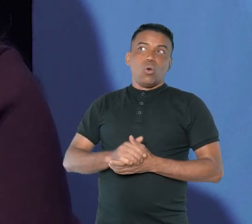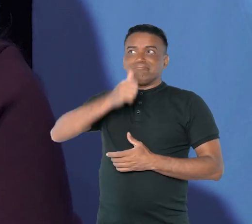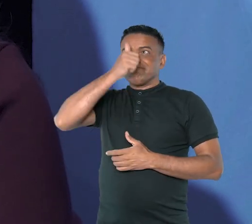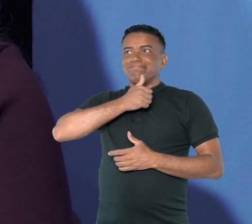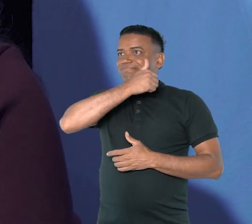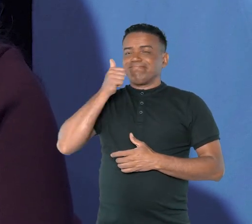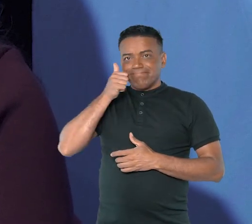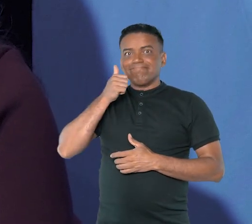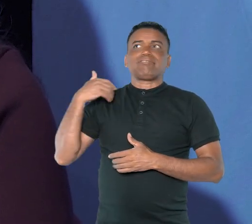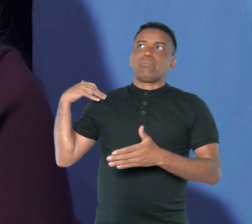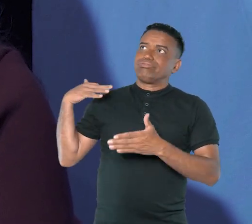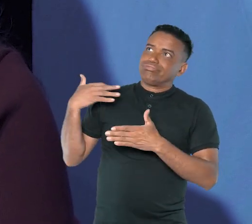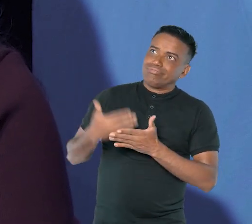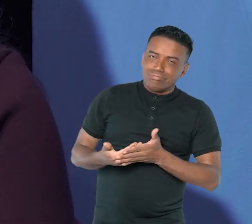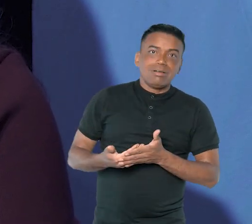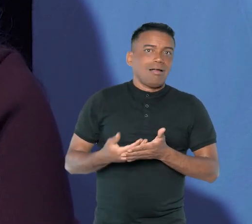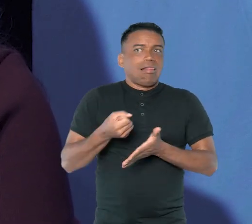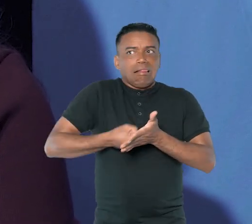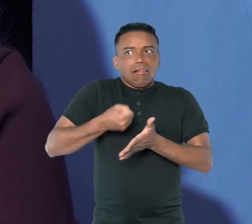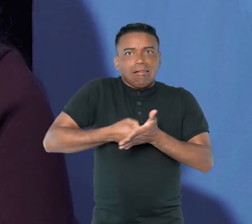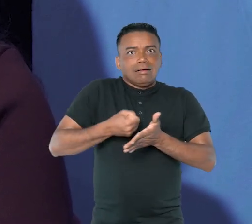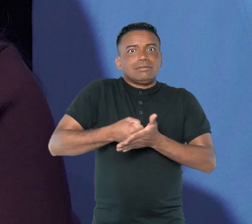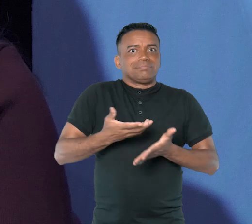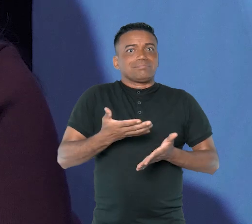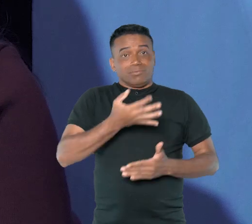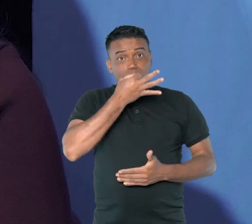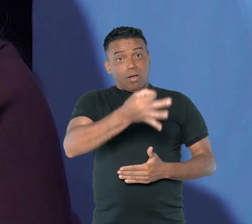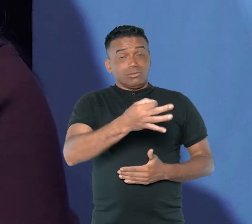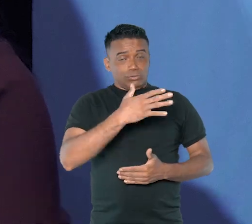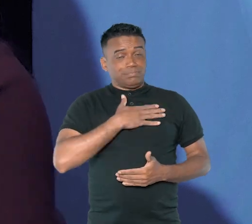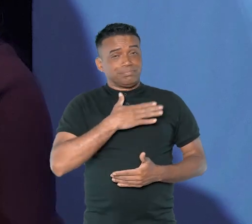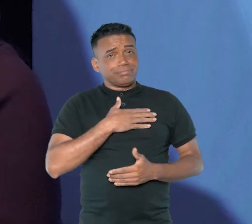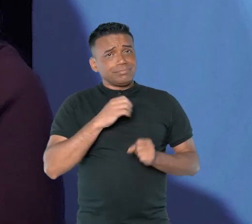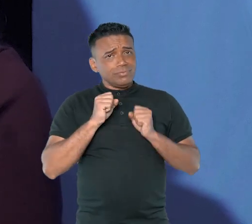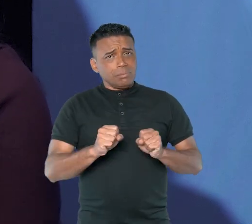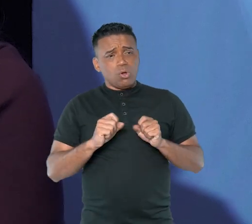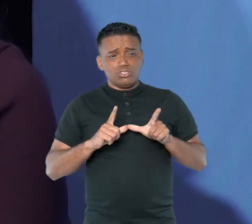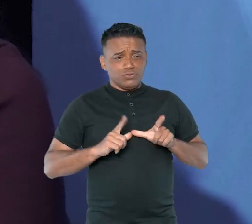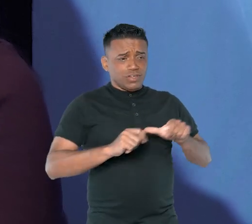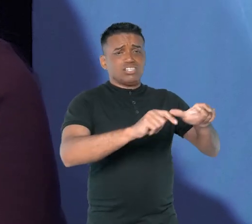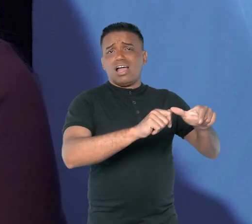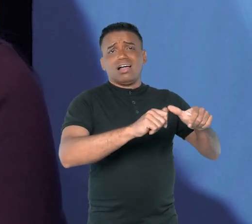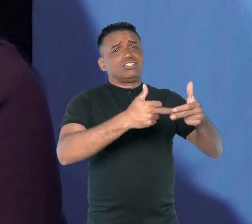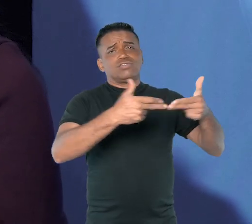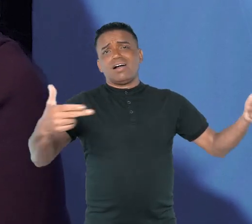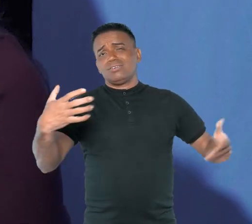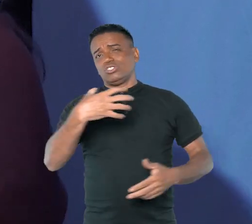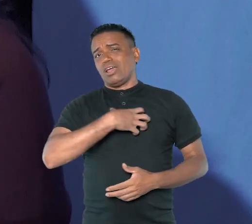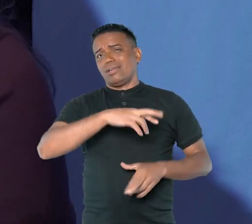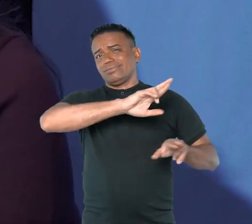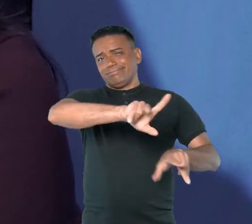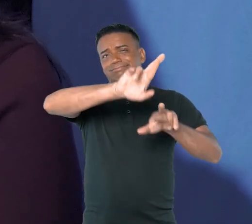né? Então, eu acho que você pode viajar de várias formas, e cada